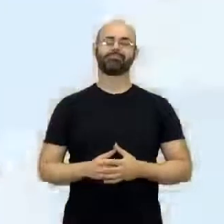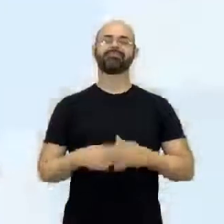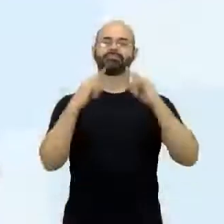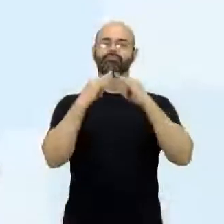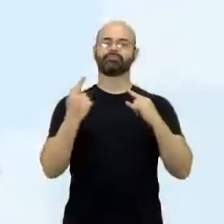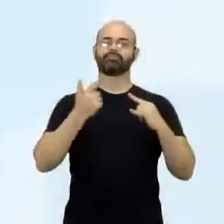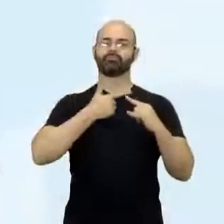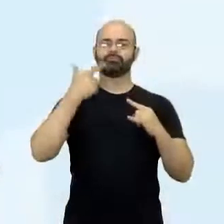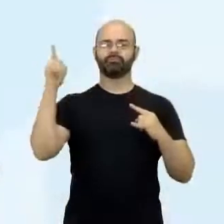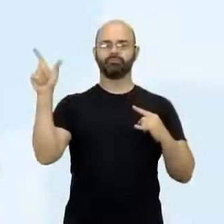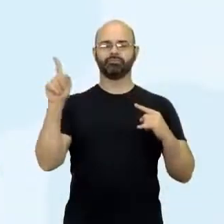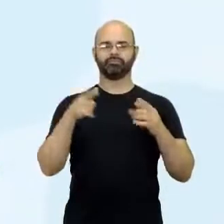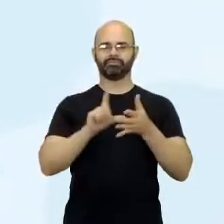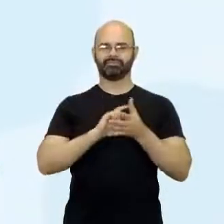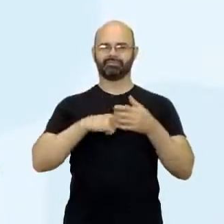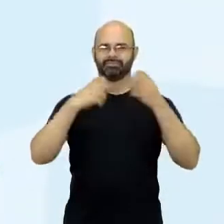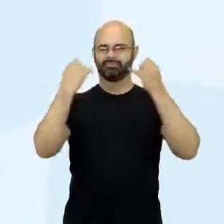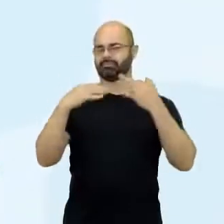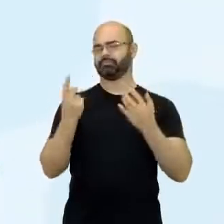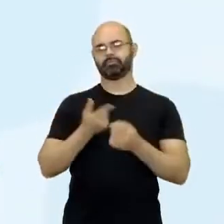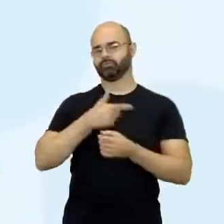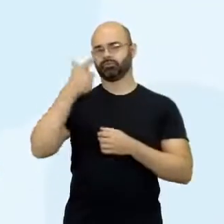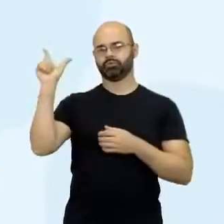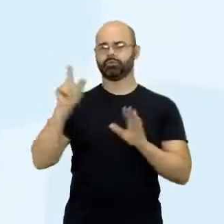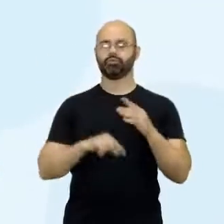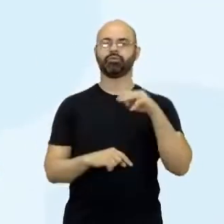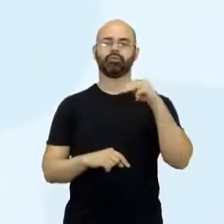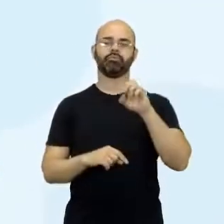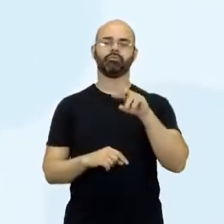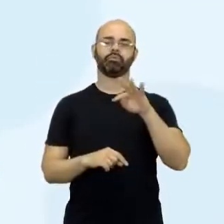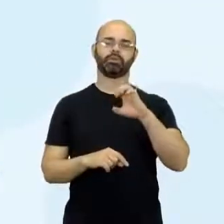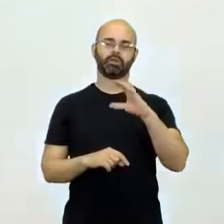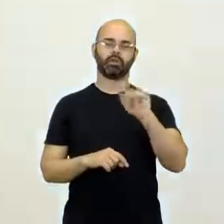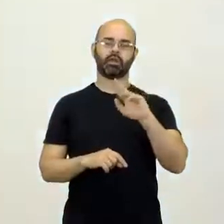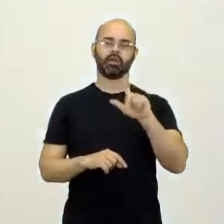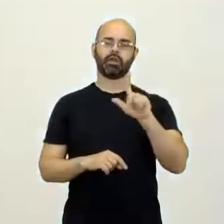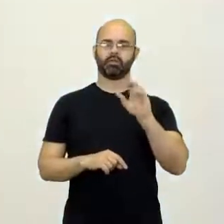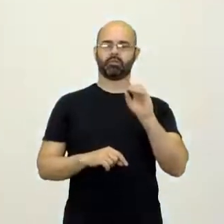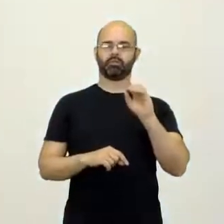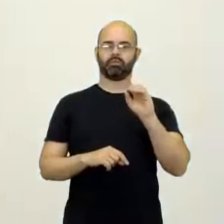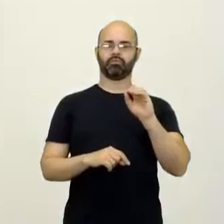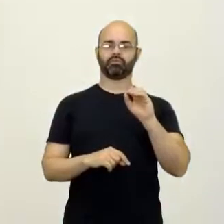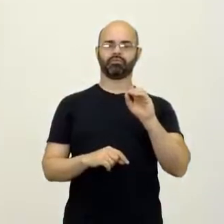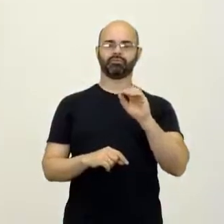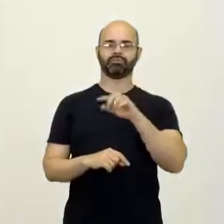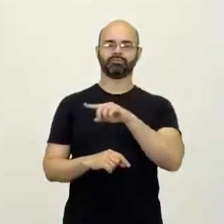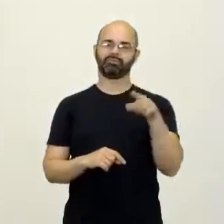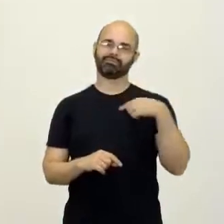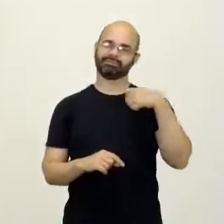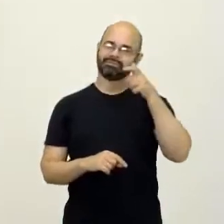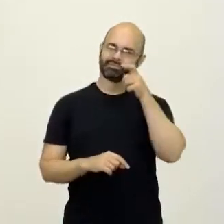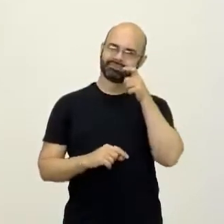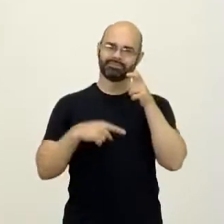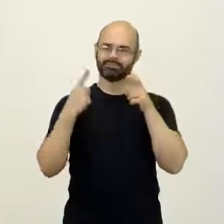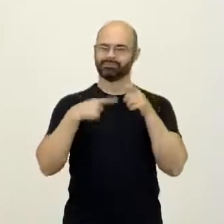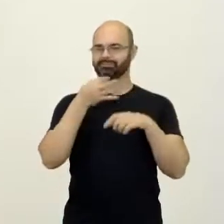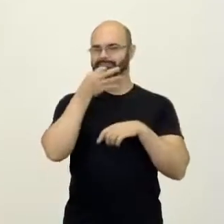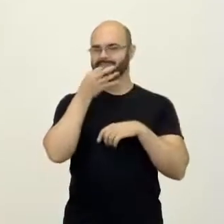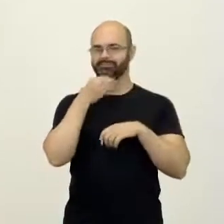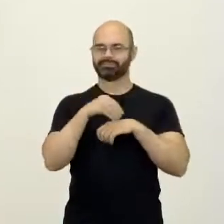circo, que não é nenhum desses que eu falei para vocês. É o Circo Monte Carlo. E vamos assistir e a gente vai comentando aí.